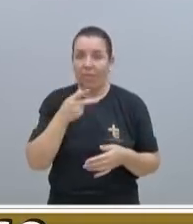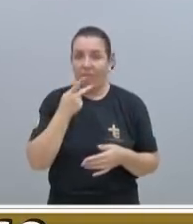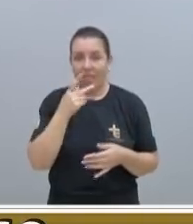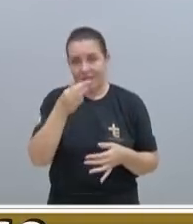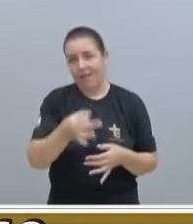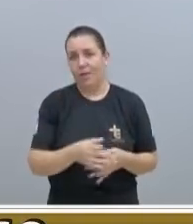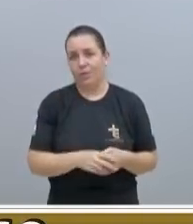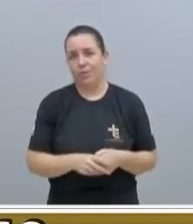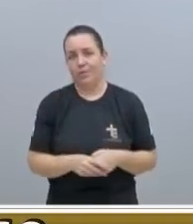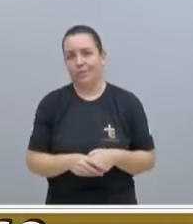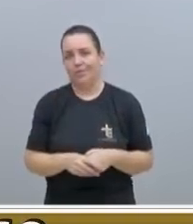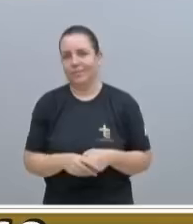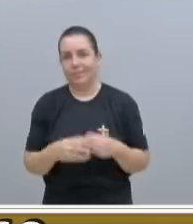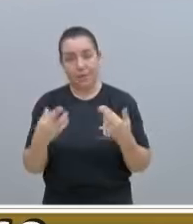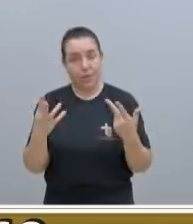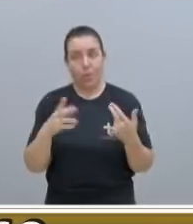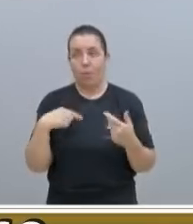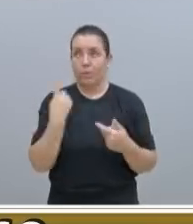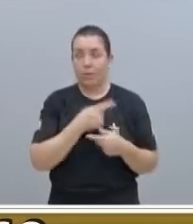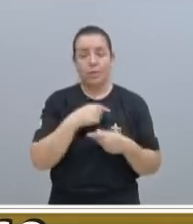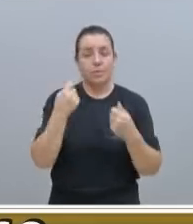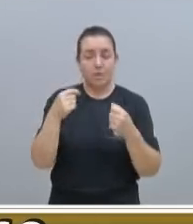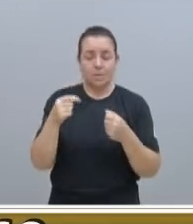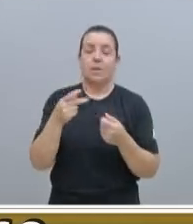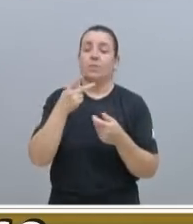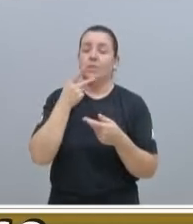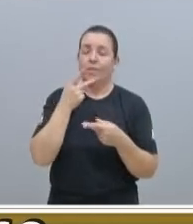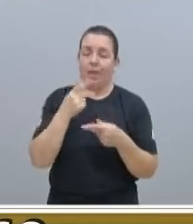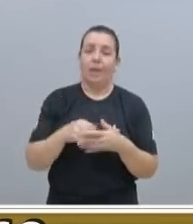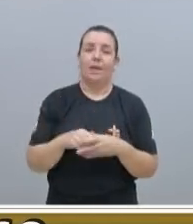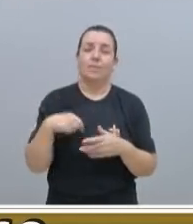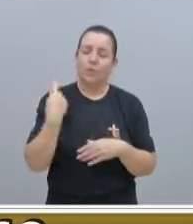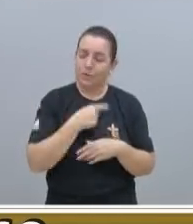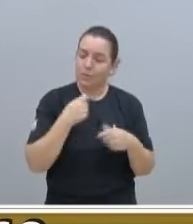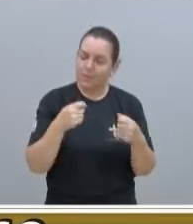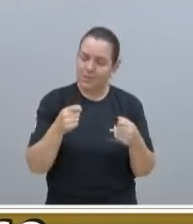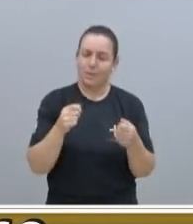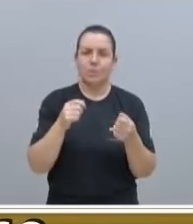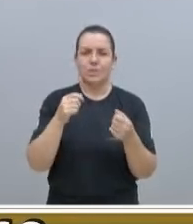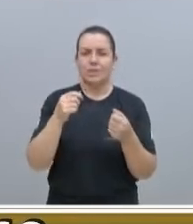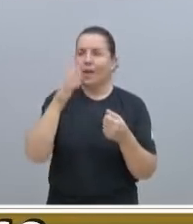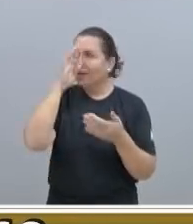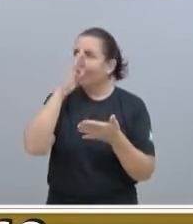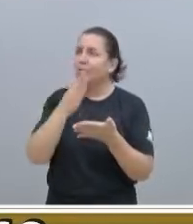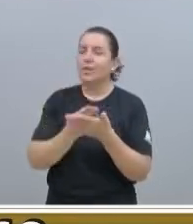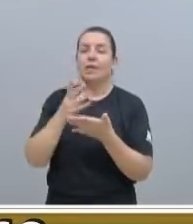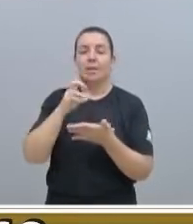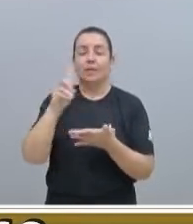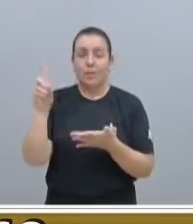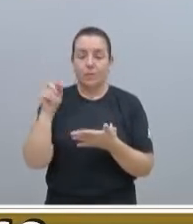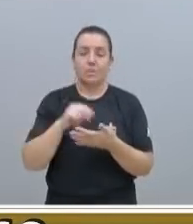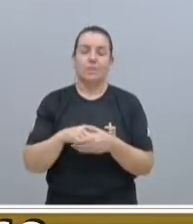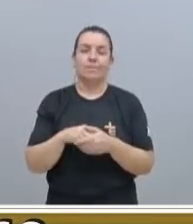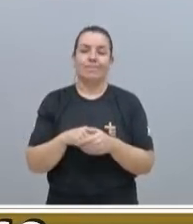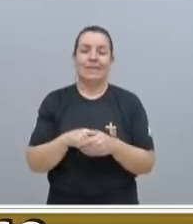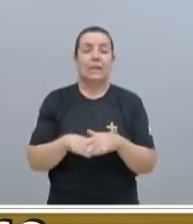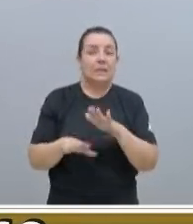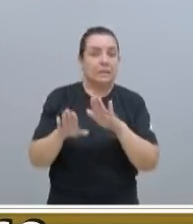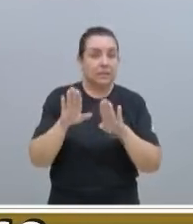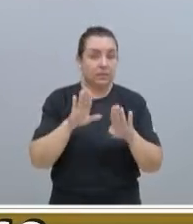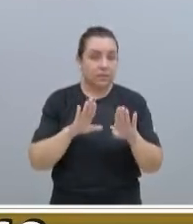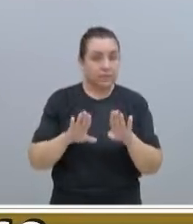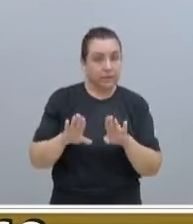às vezes a gente entende pequenino e não compreende que são aqueles que mais precisam ser